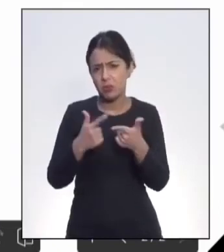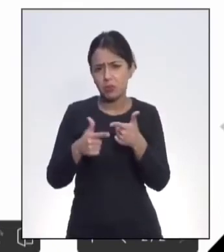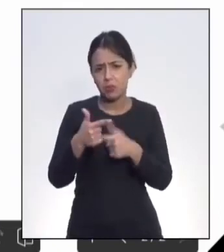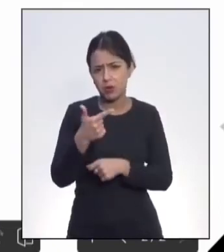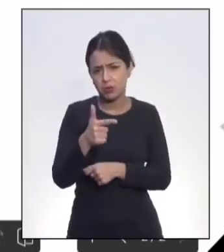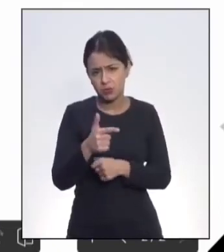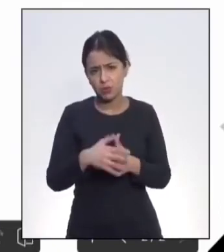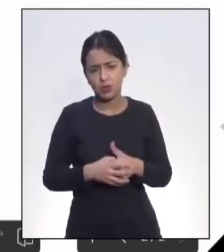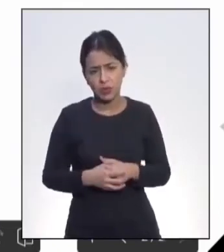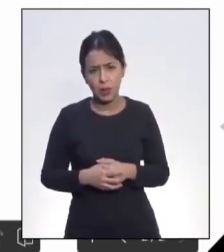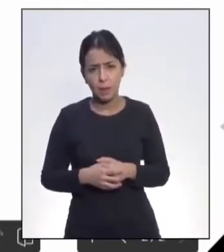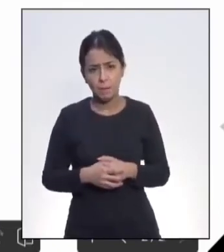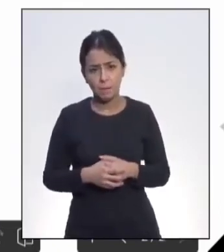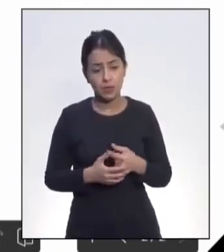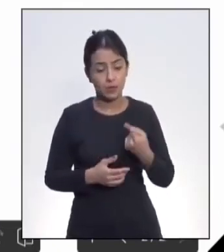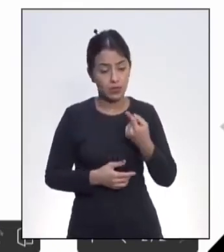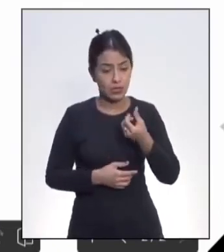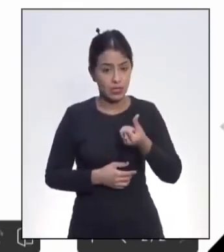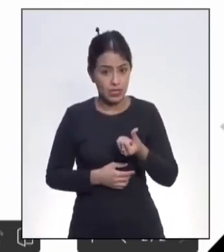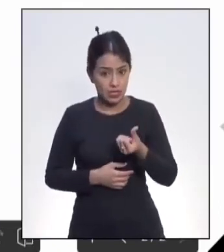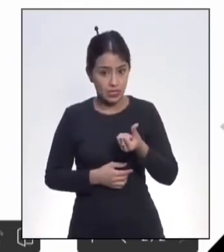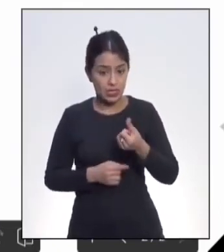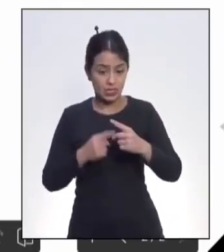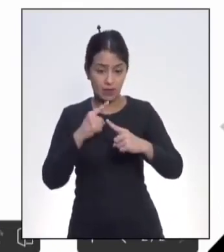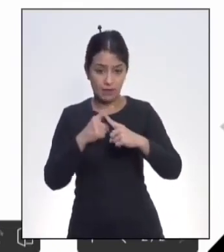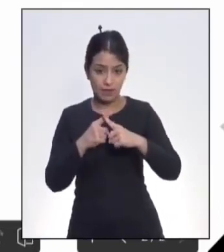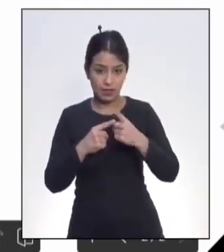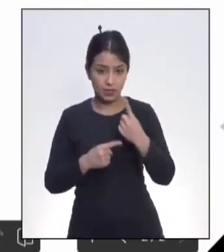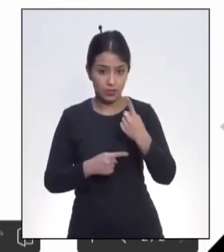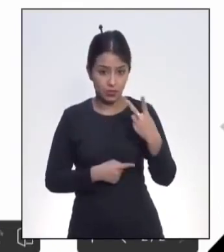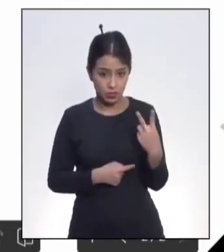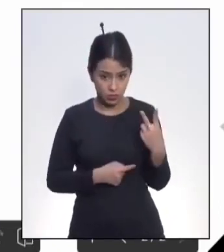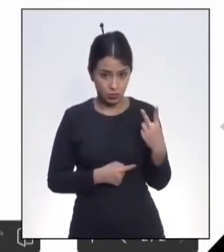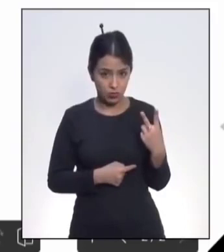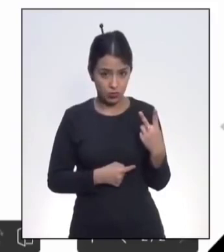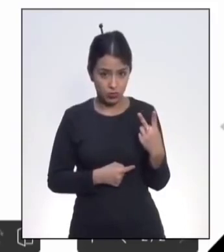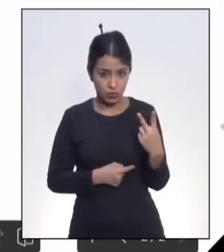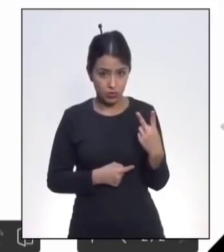problema, 16 vezes 12, temos ali quanto?